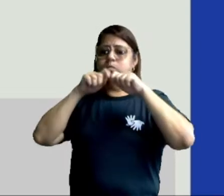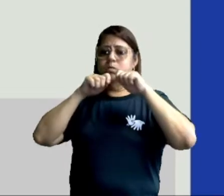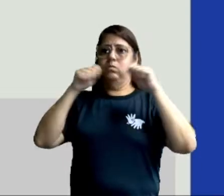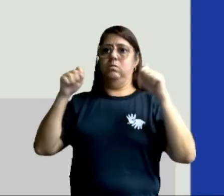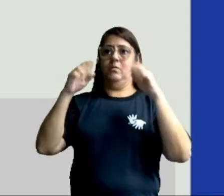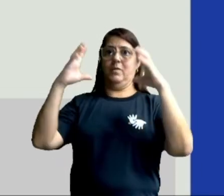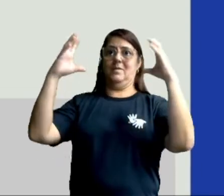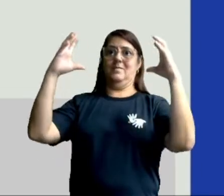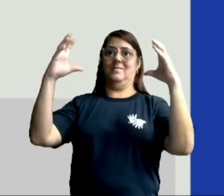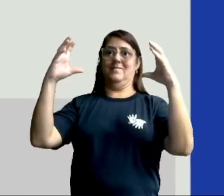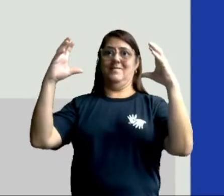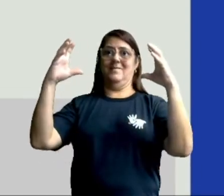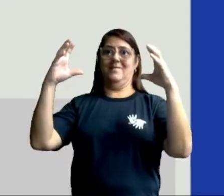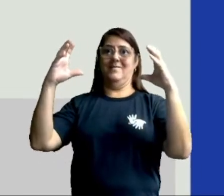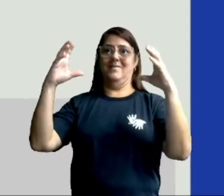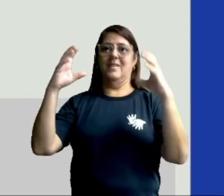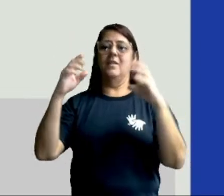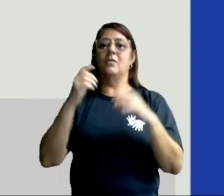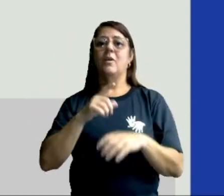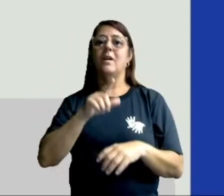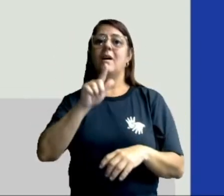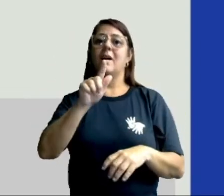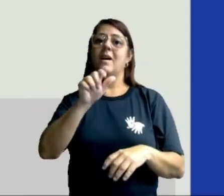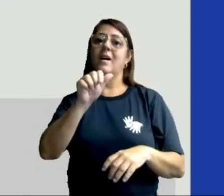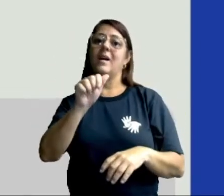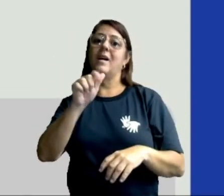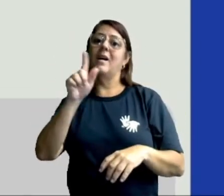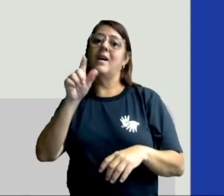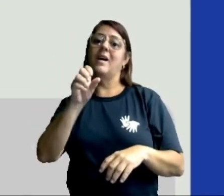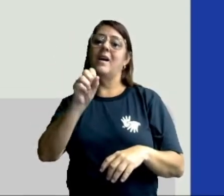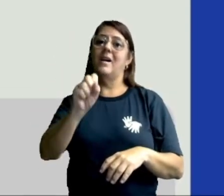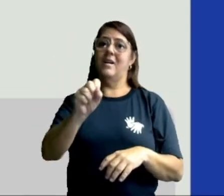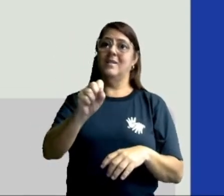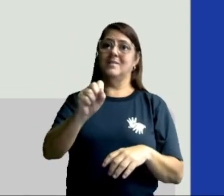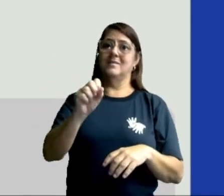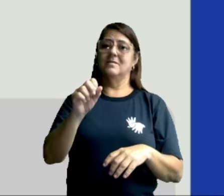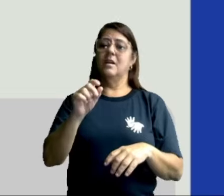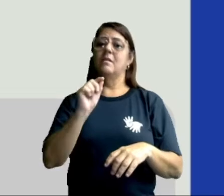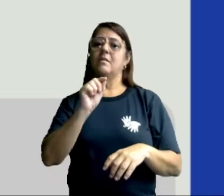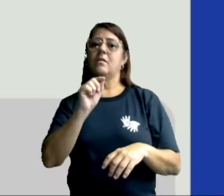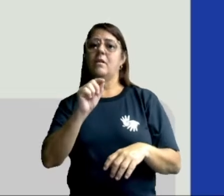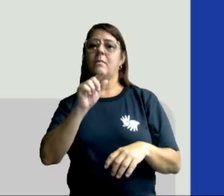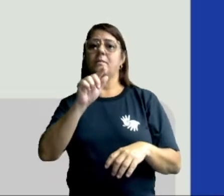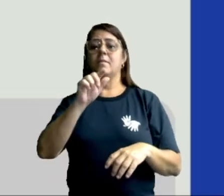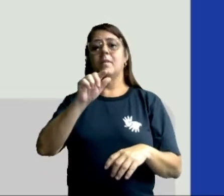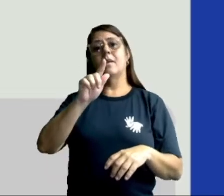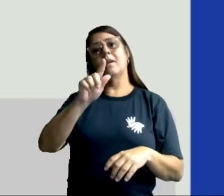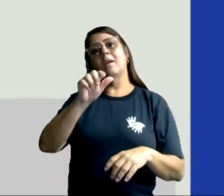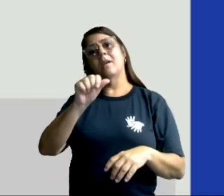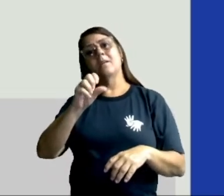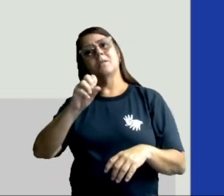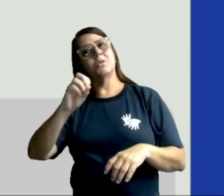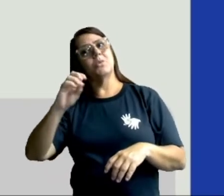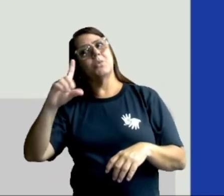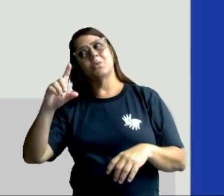balões de festas de aniversário, onde ali o gás está no estado gasoso, tá